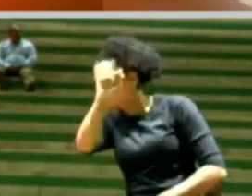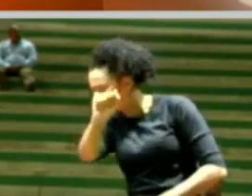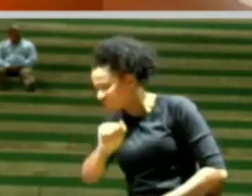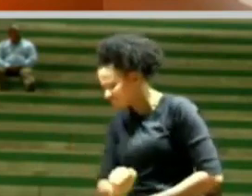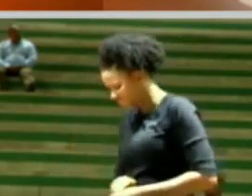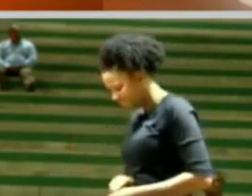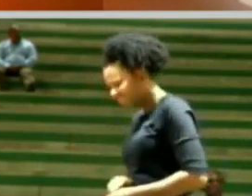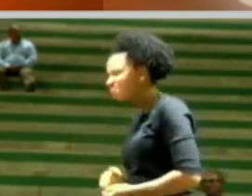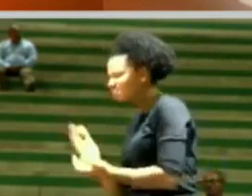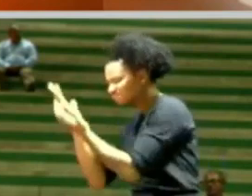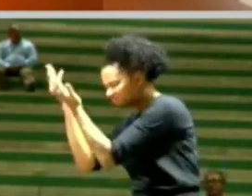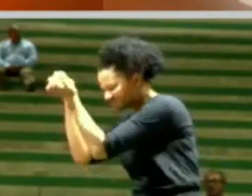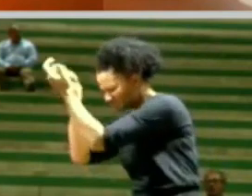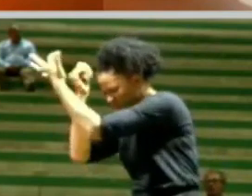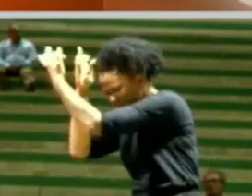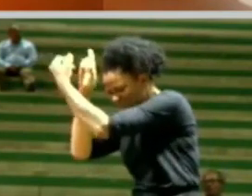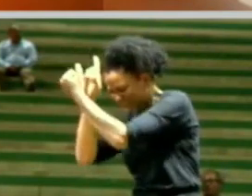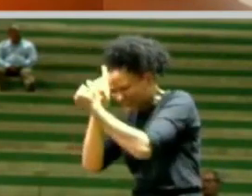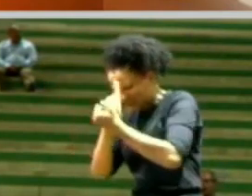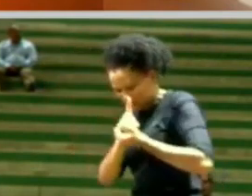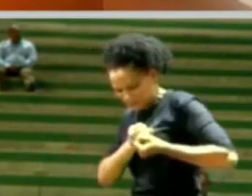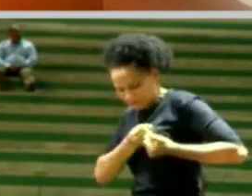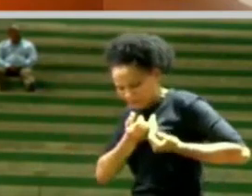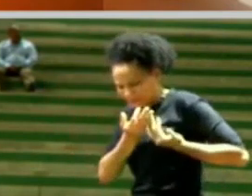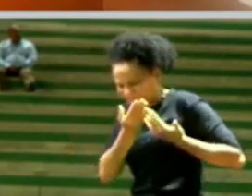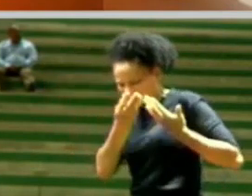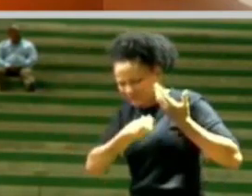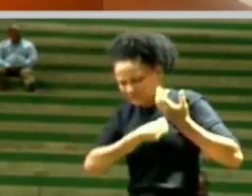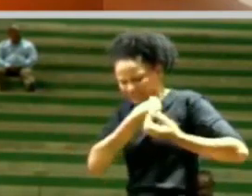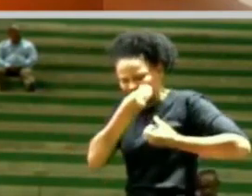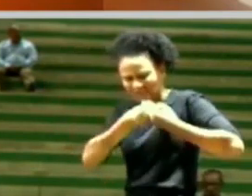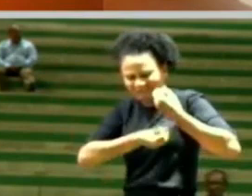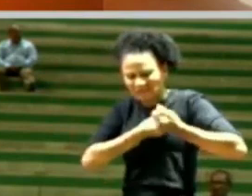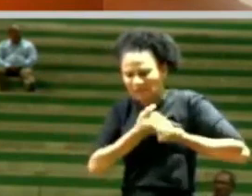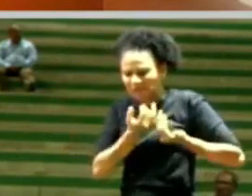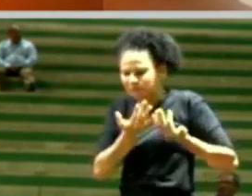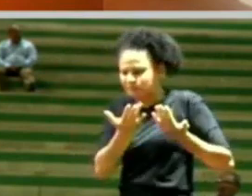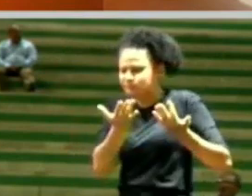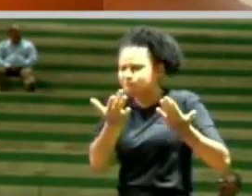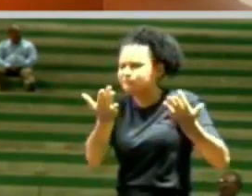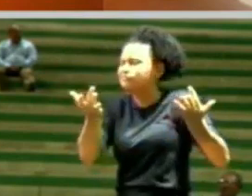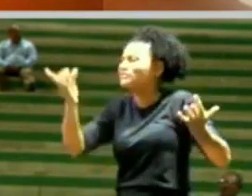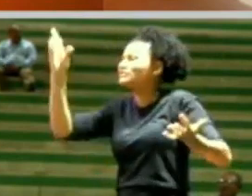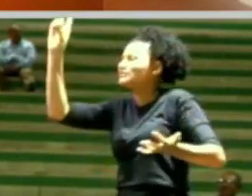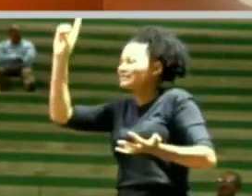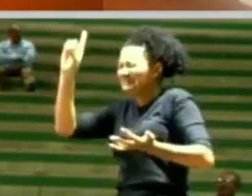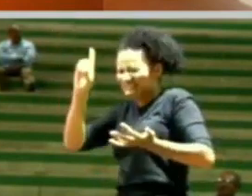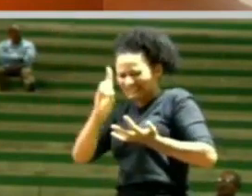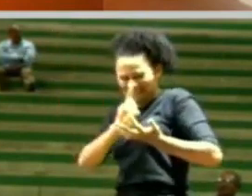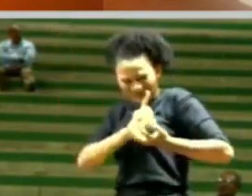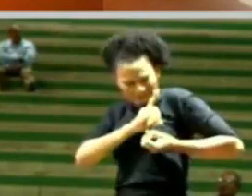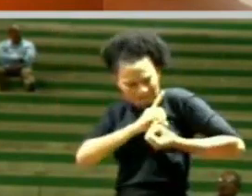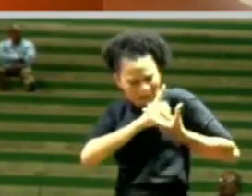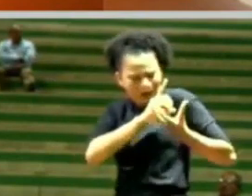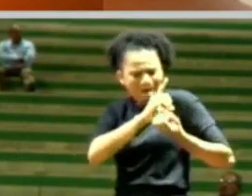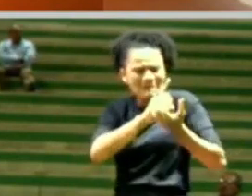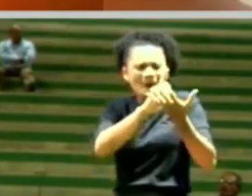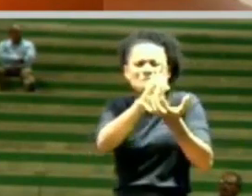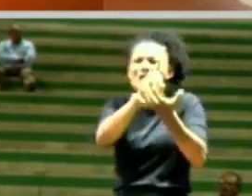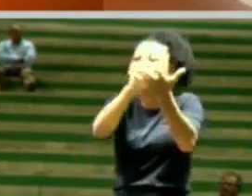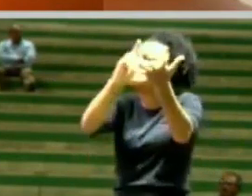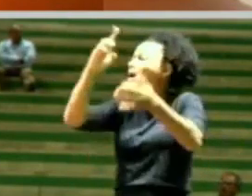aviva, traga a vida de novo, traz alegria de